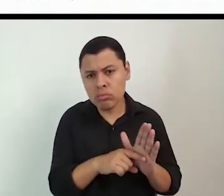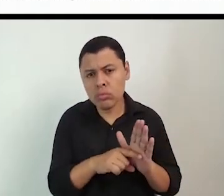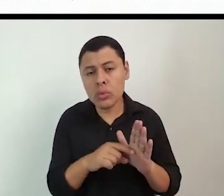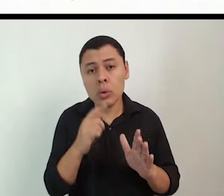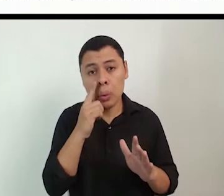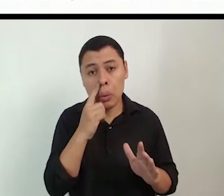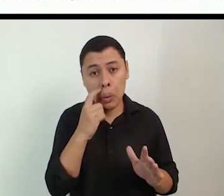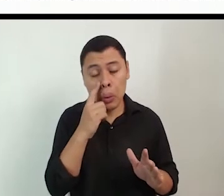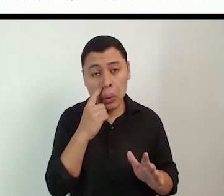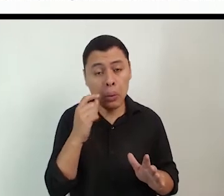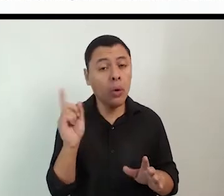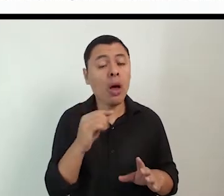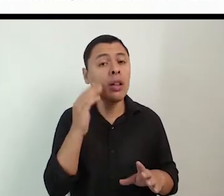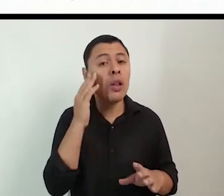que